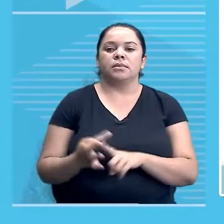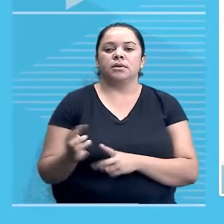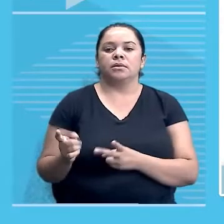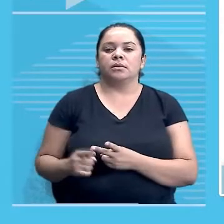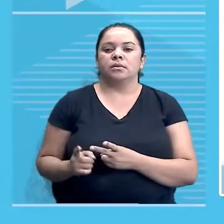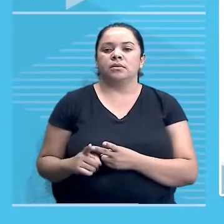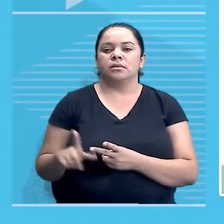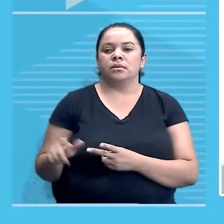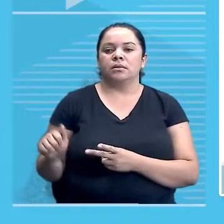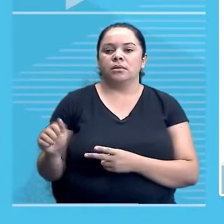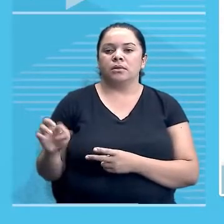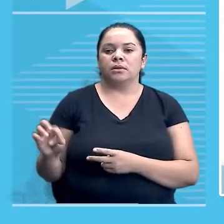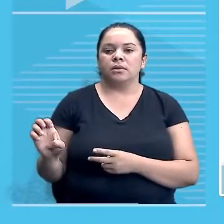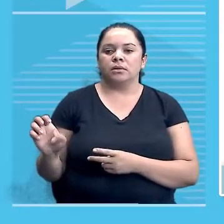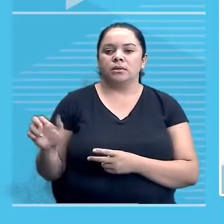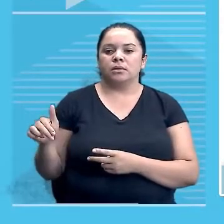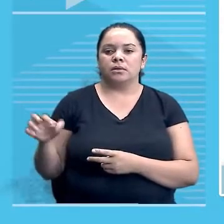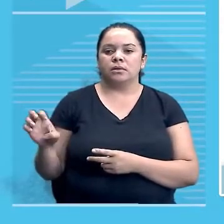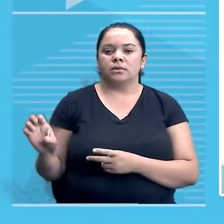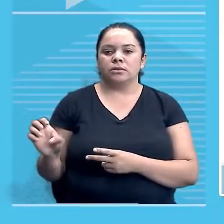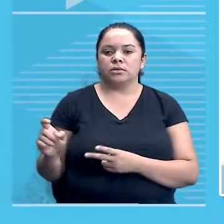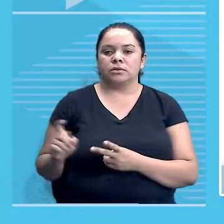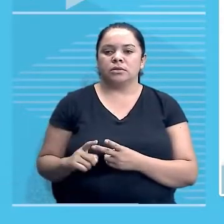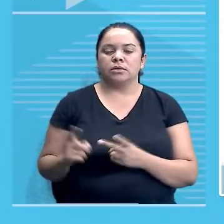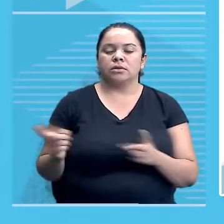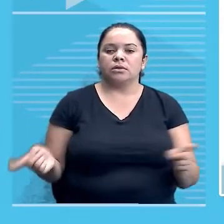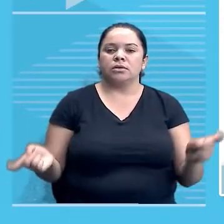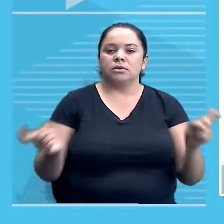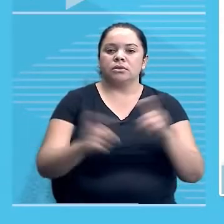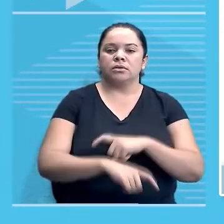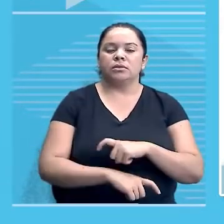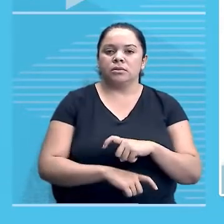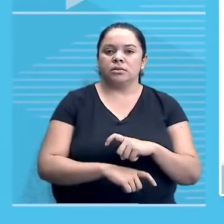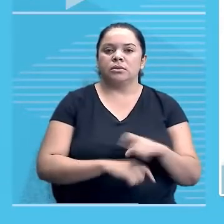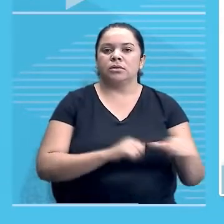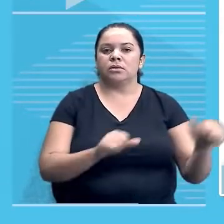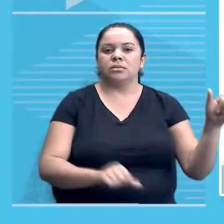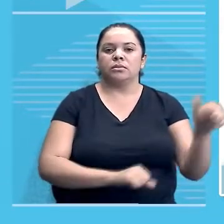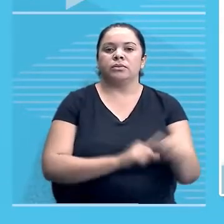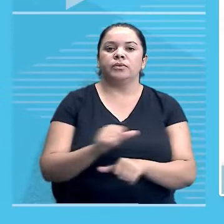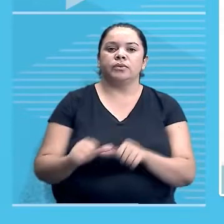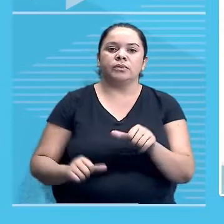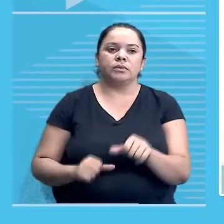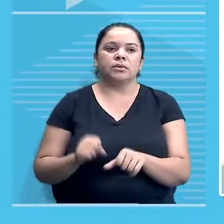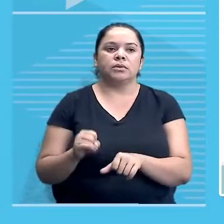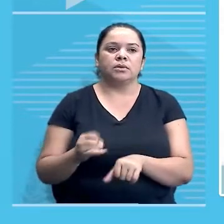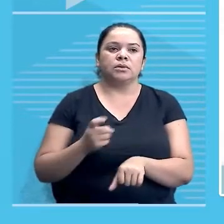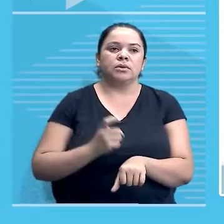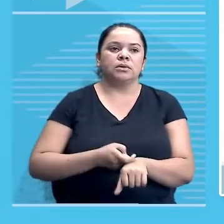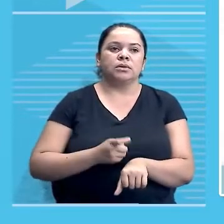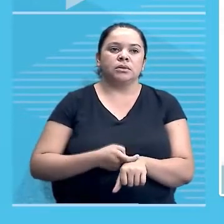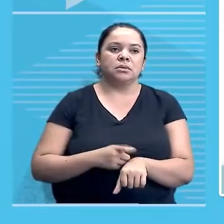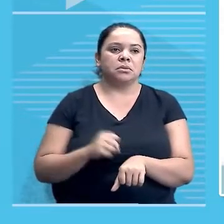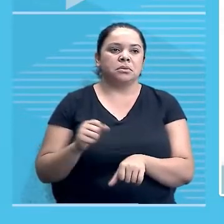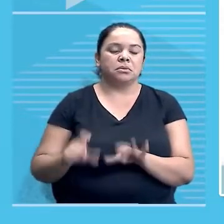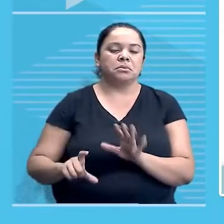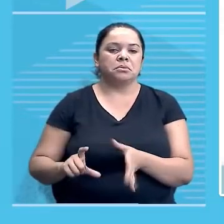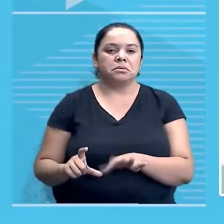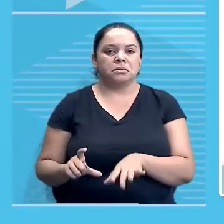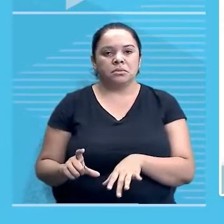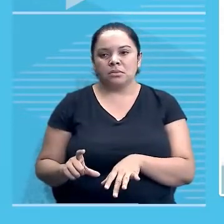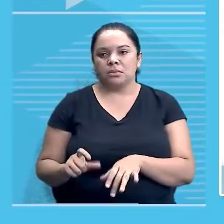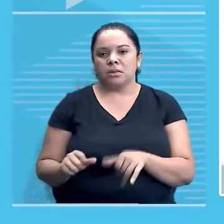é o inverso. Muda o estado, mas não muda a temperatura. Ela permanece constante,